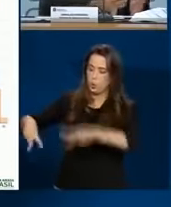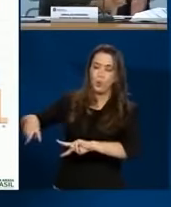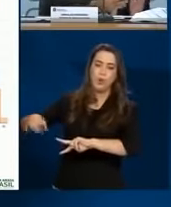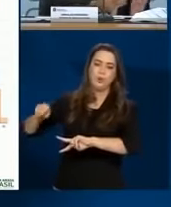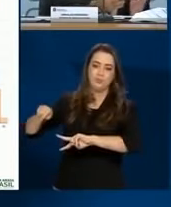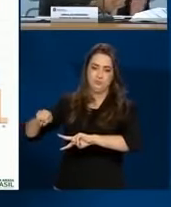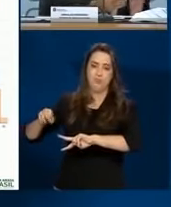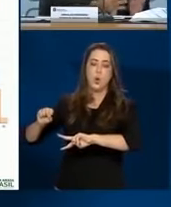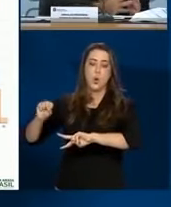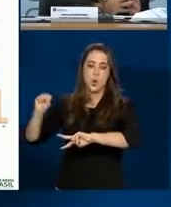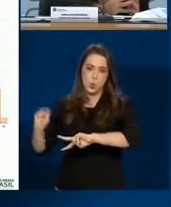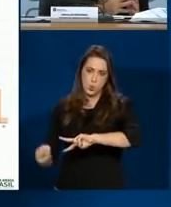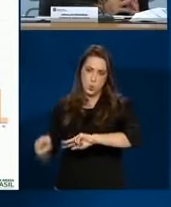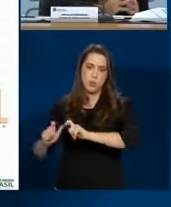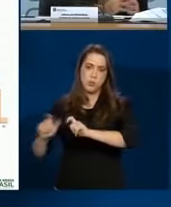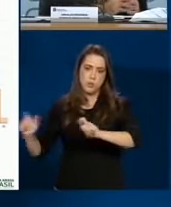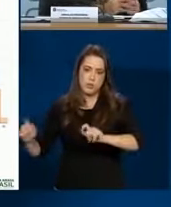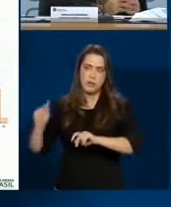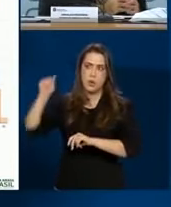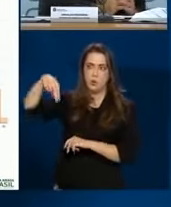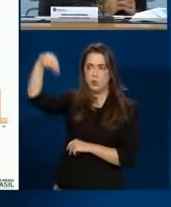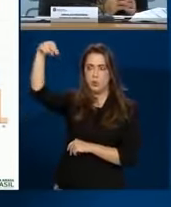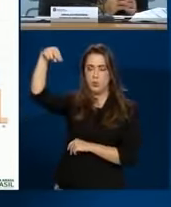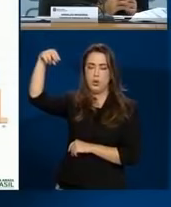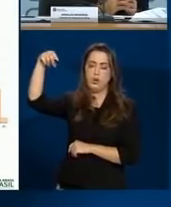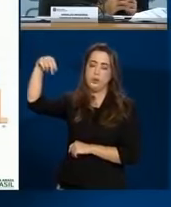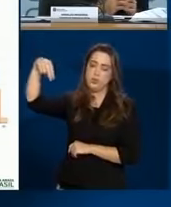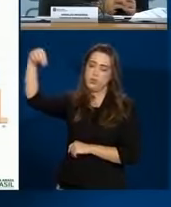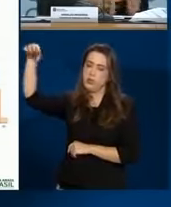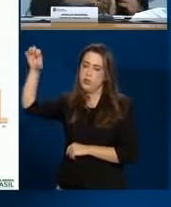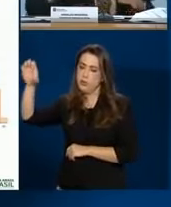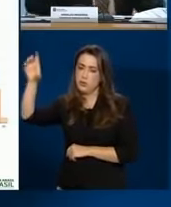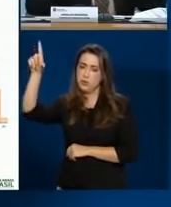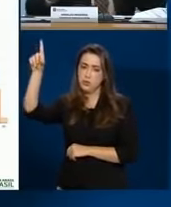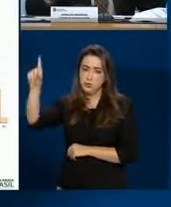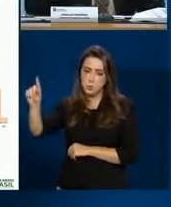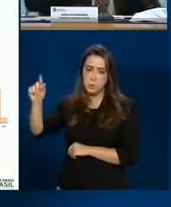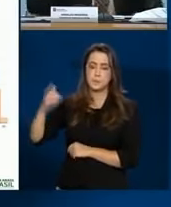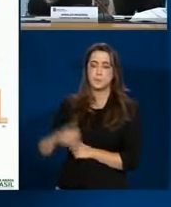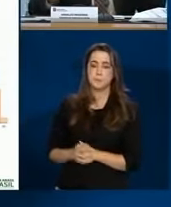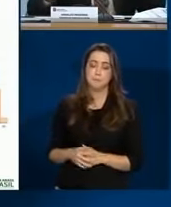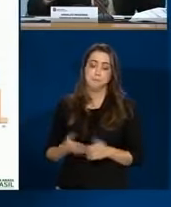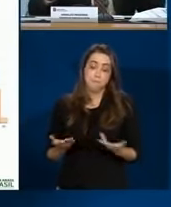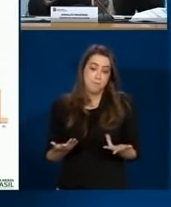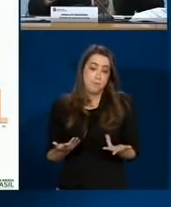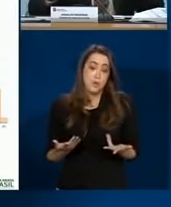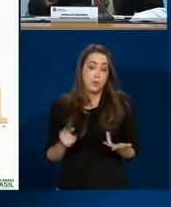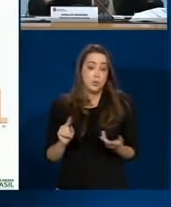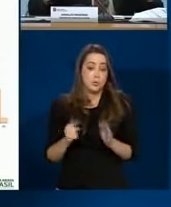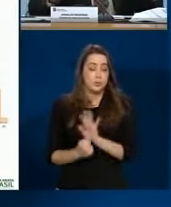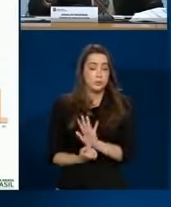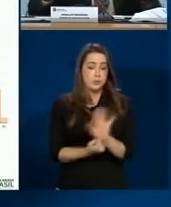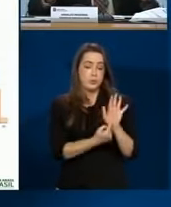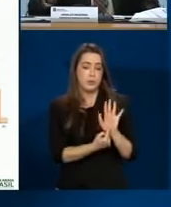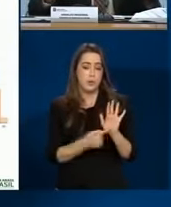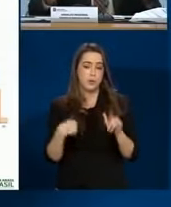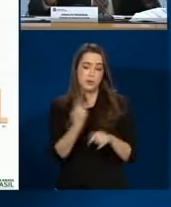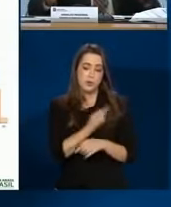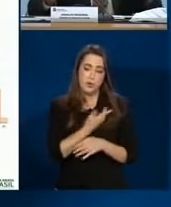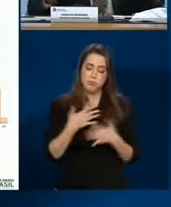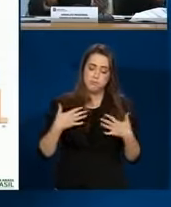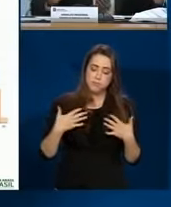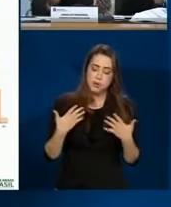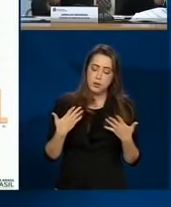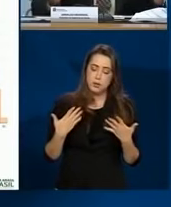casos muito menores, né, em relação à região norte e nordeste, o que mostra que nós temos o comportamento